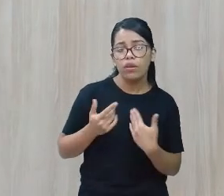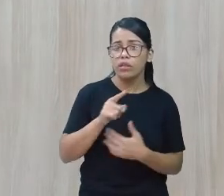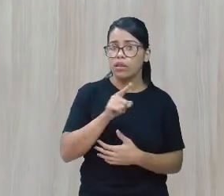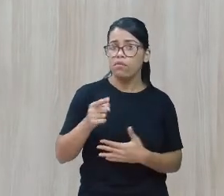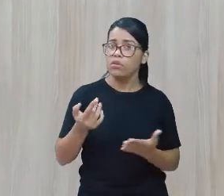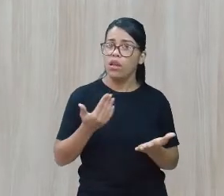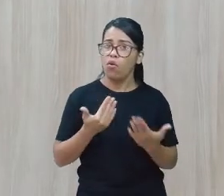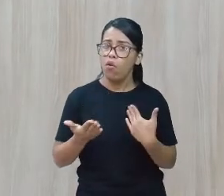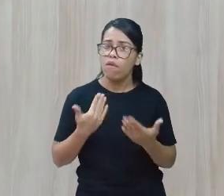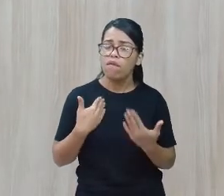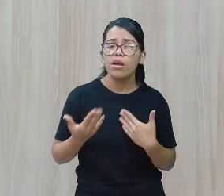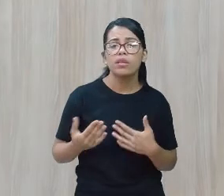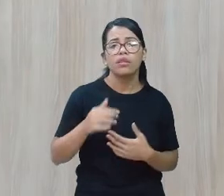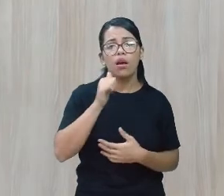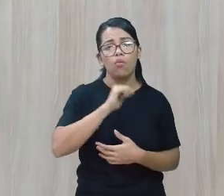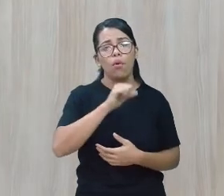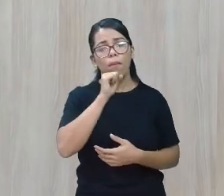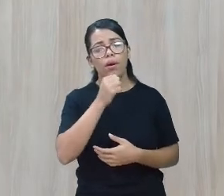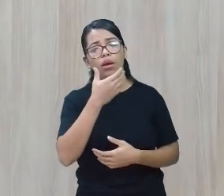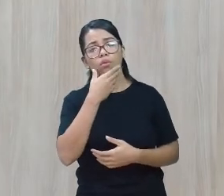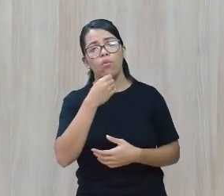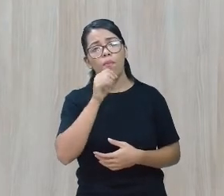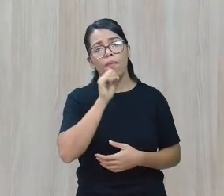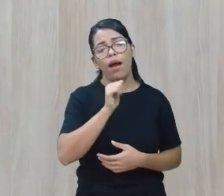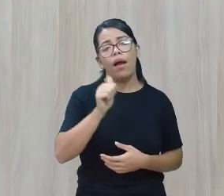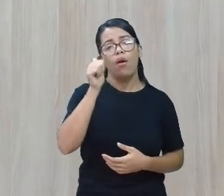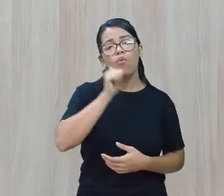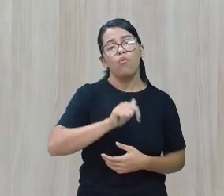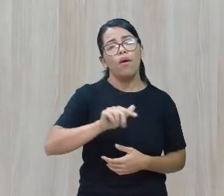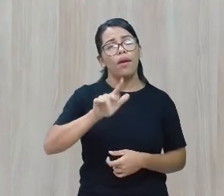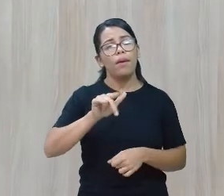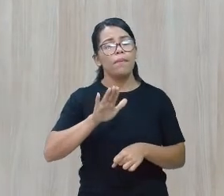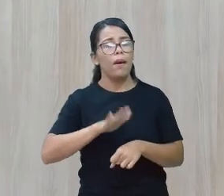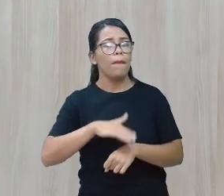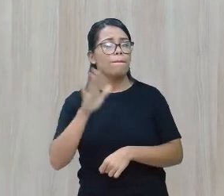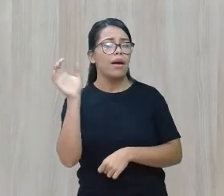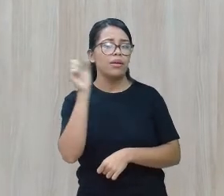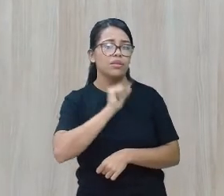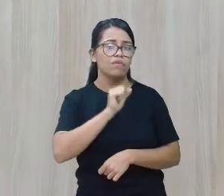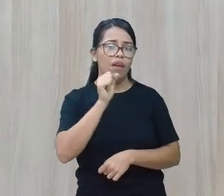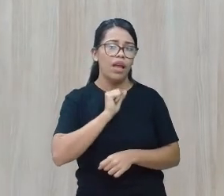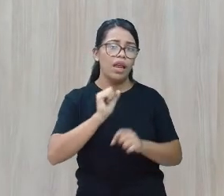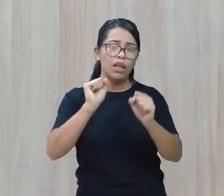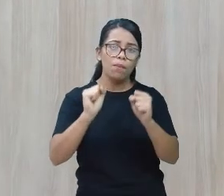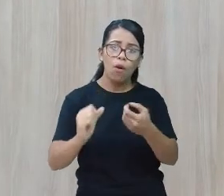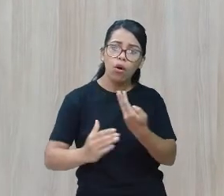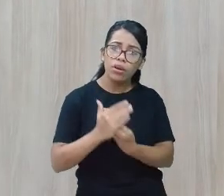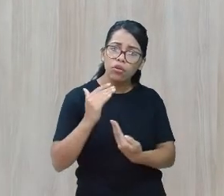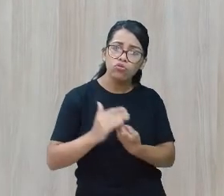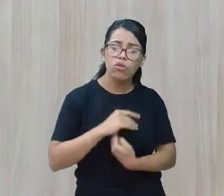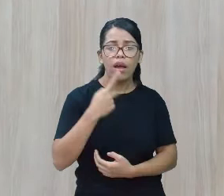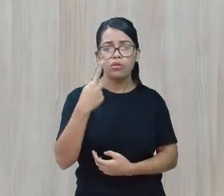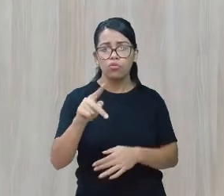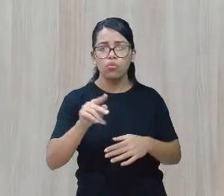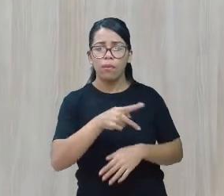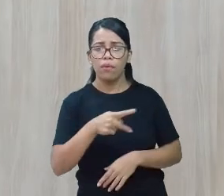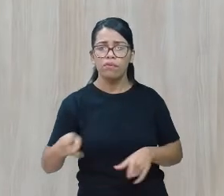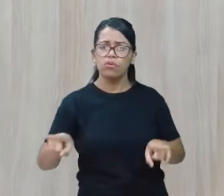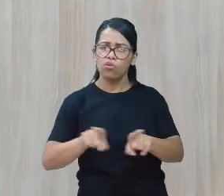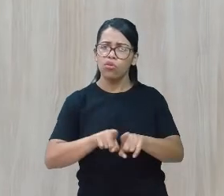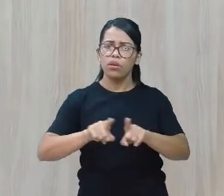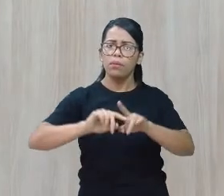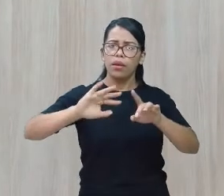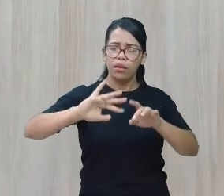né? Uma conversa aberta, uma irmã mais velha que possa te orientar, e a sua professora também lá na escola, que está aqui